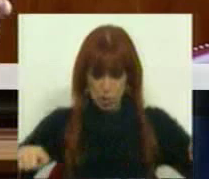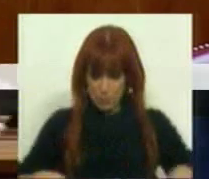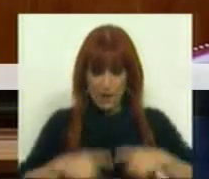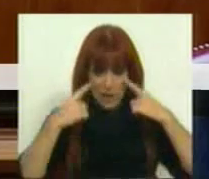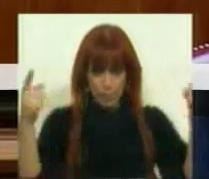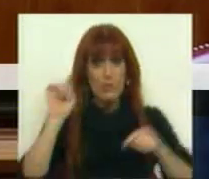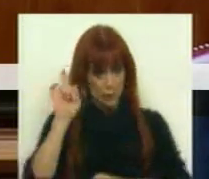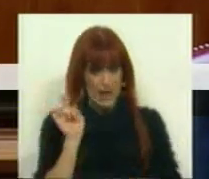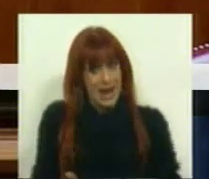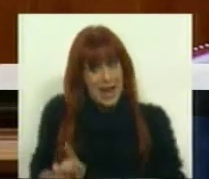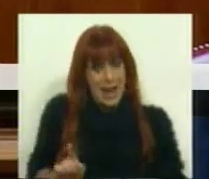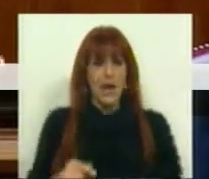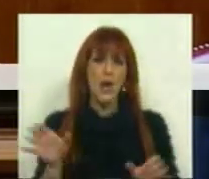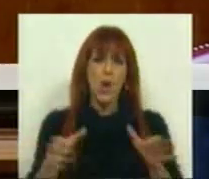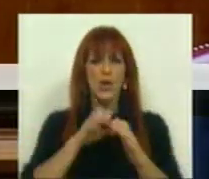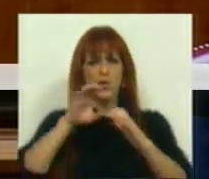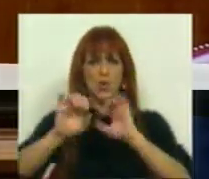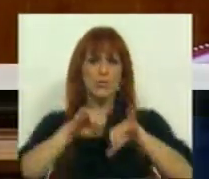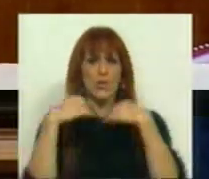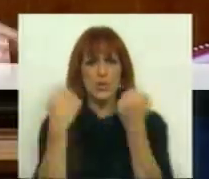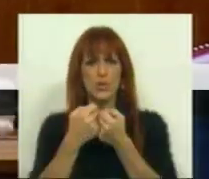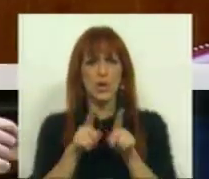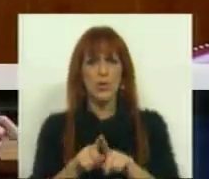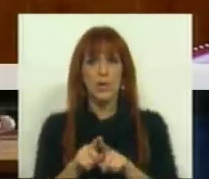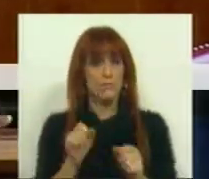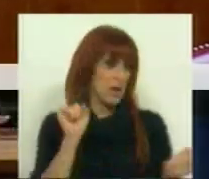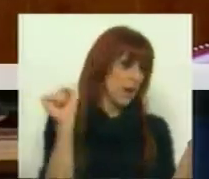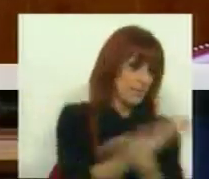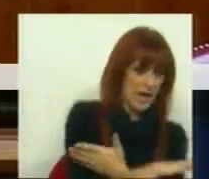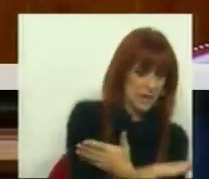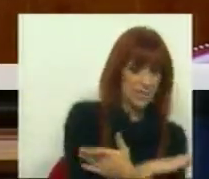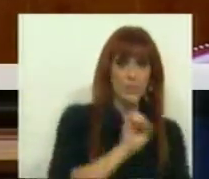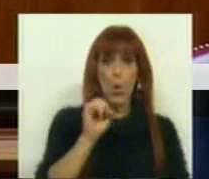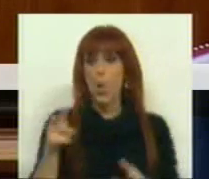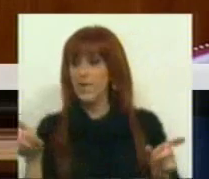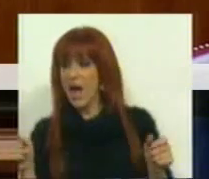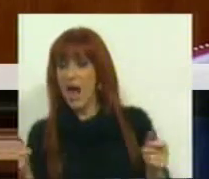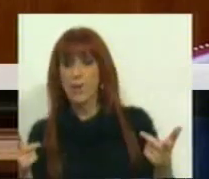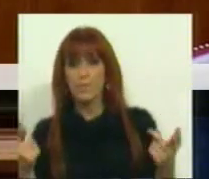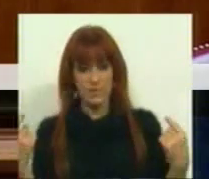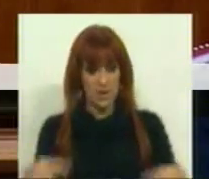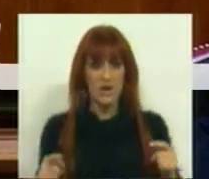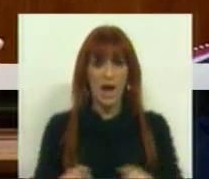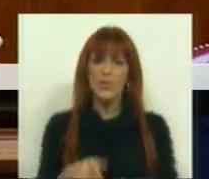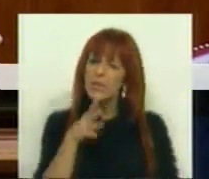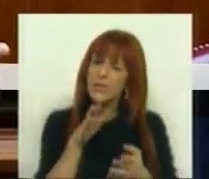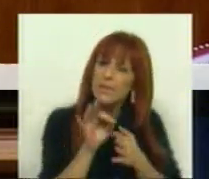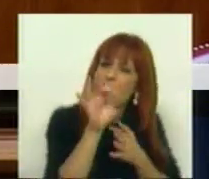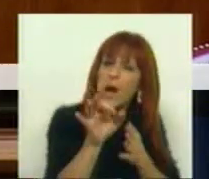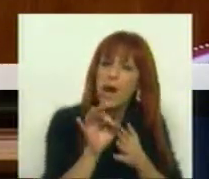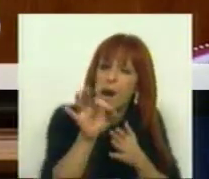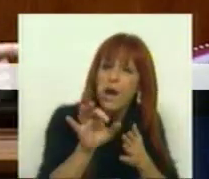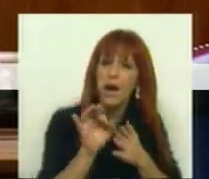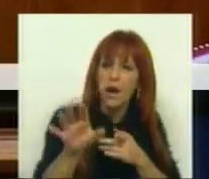naquele próprio dia, órgãos de comunicação social, quer da imprensa, quer da rádio, estavam a sugerir